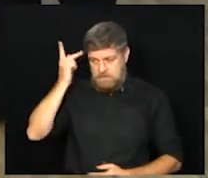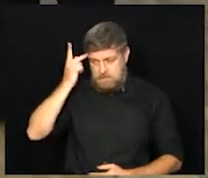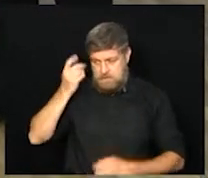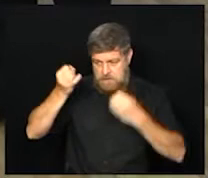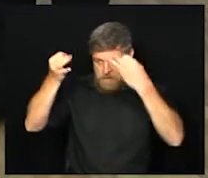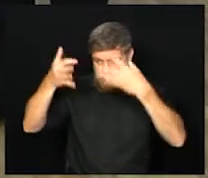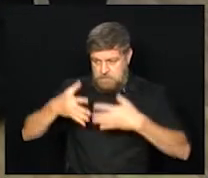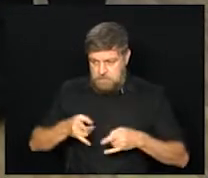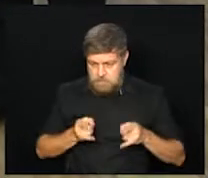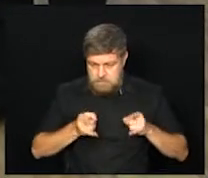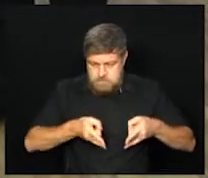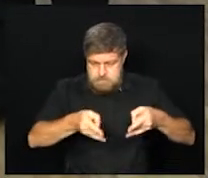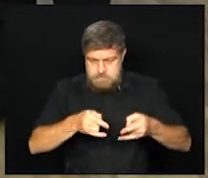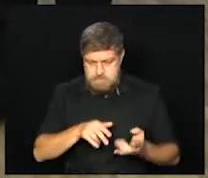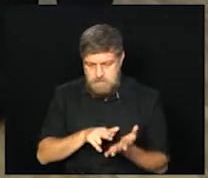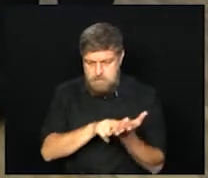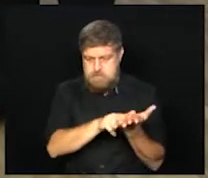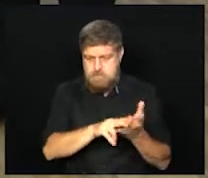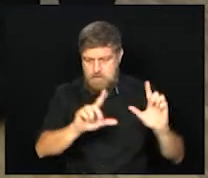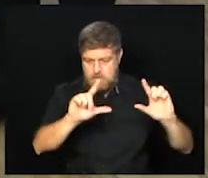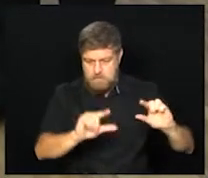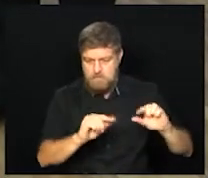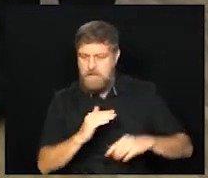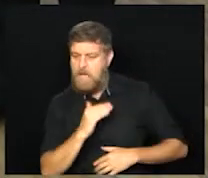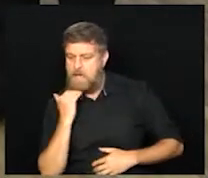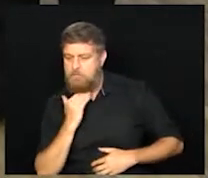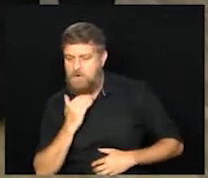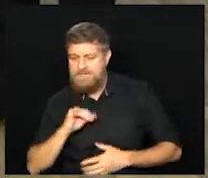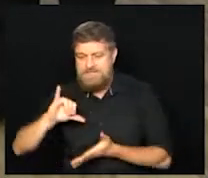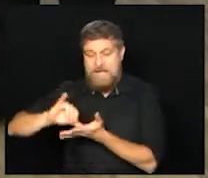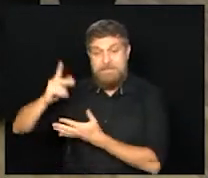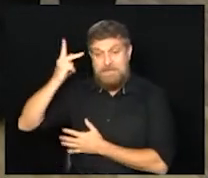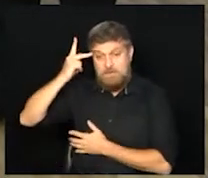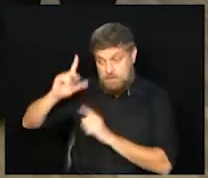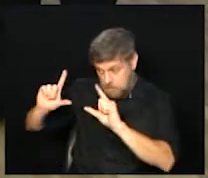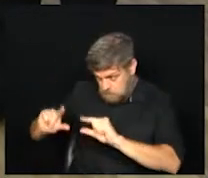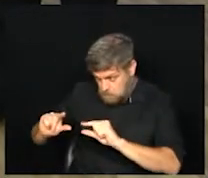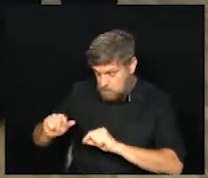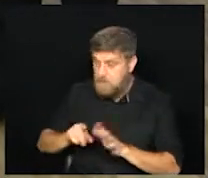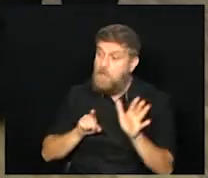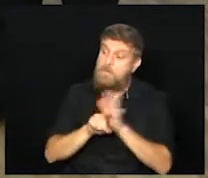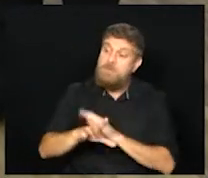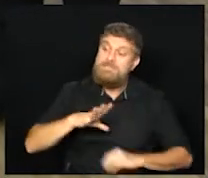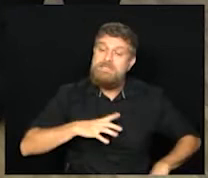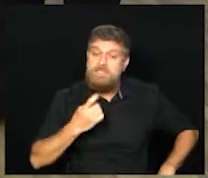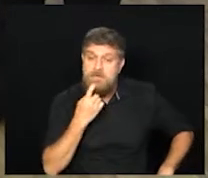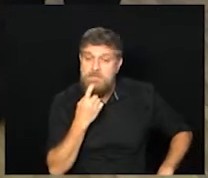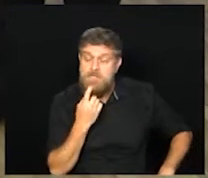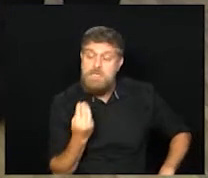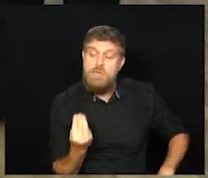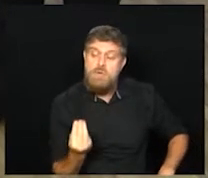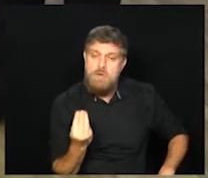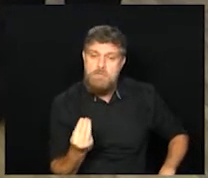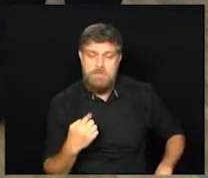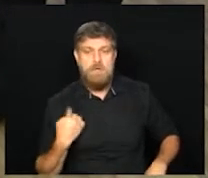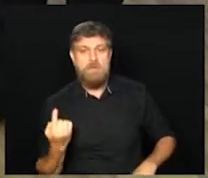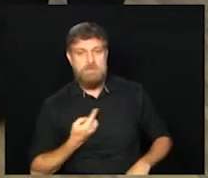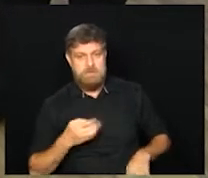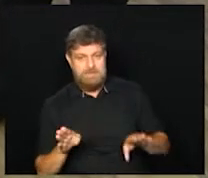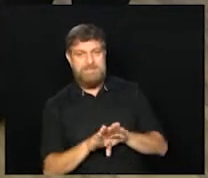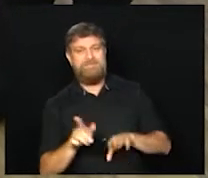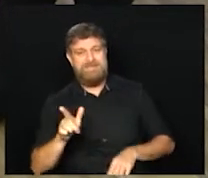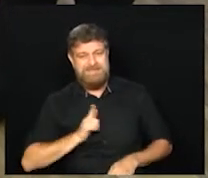redução de internações e de óbitos em São Paulo. E aqui na cidade de Campinas? A gente tem essa questão